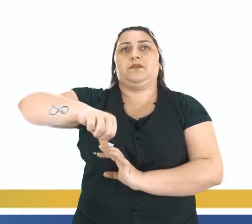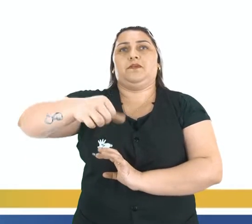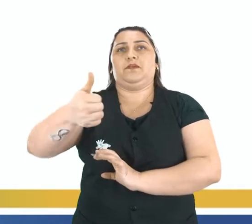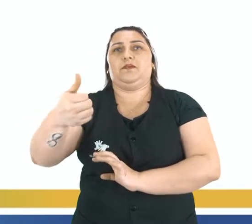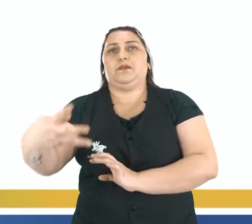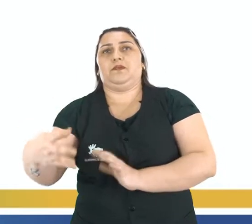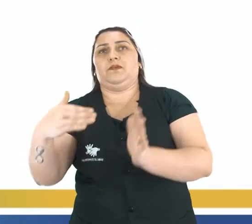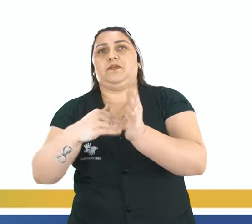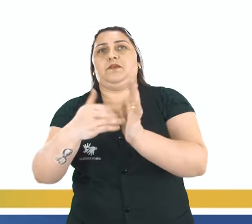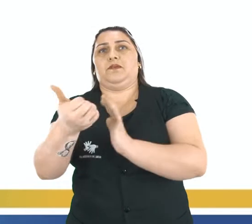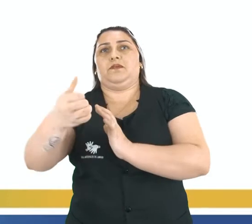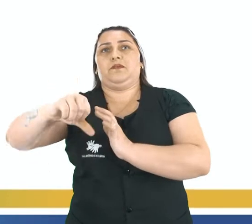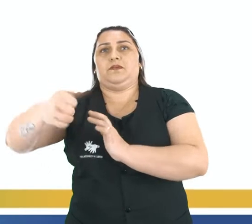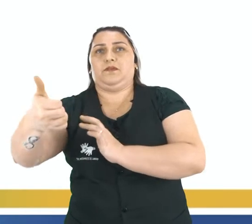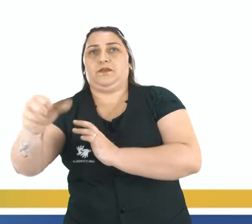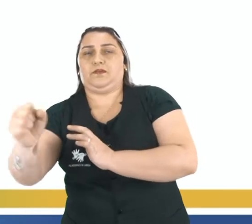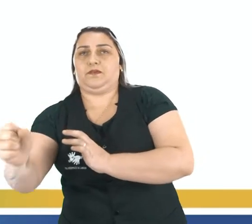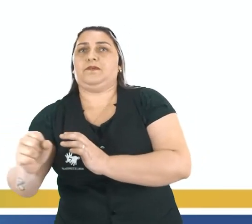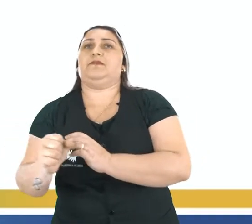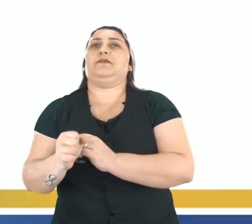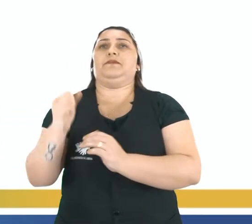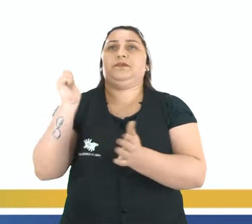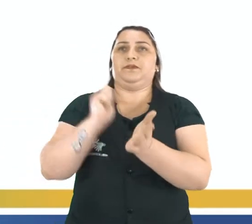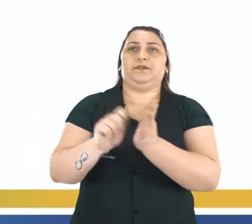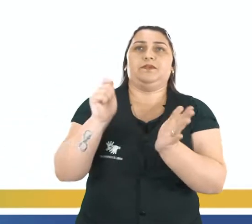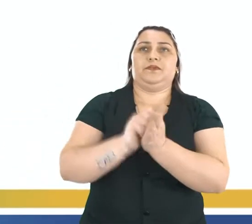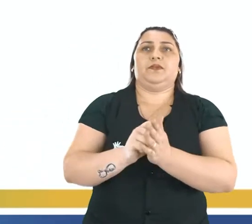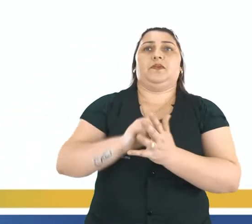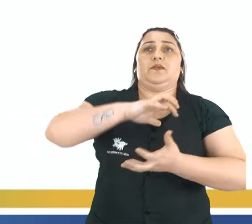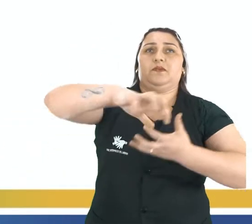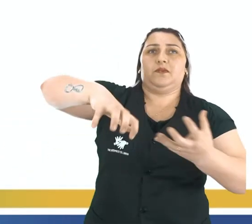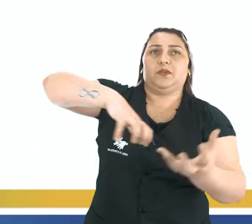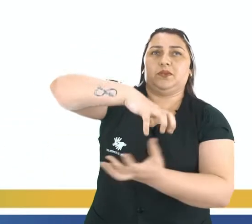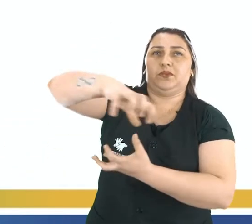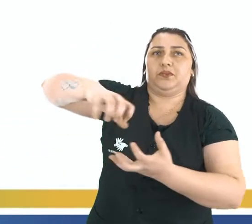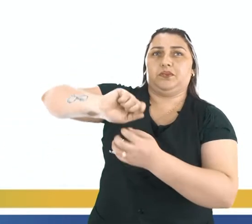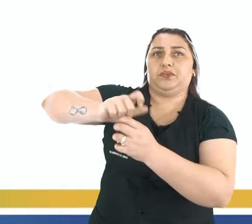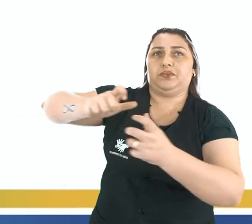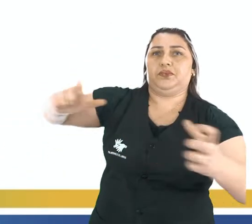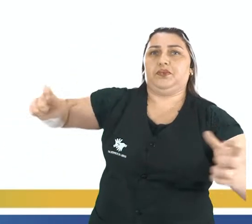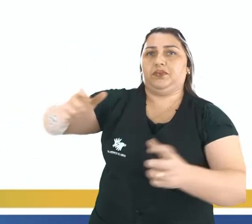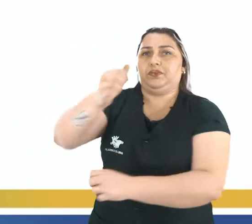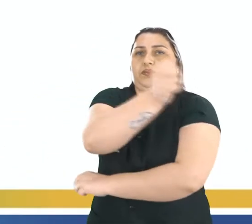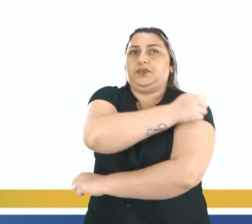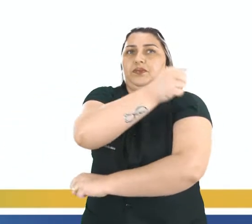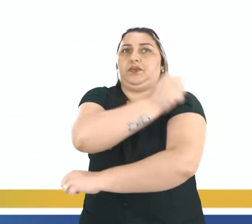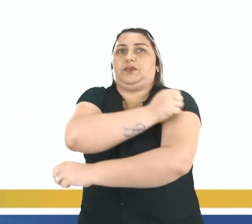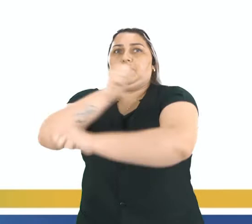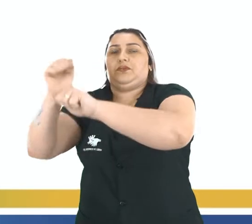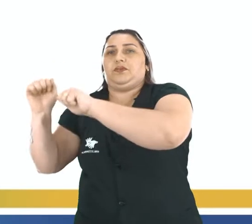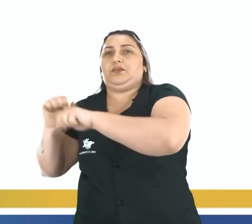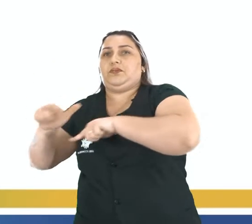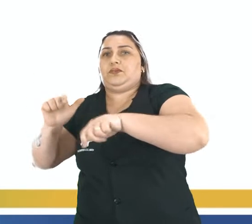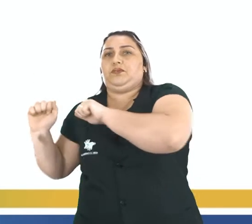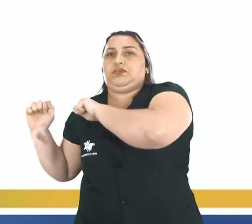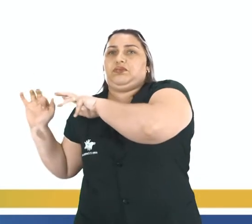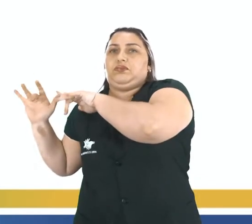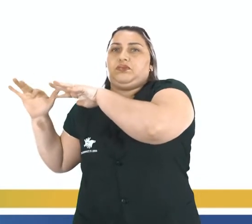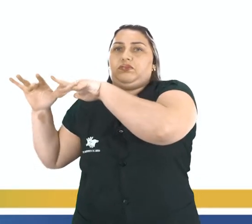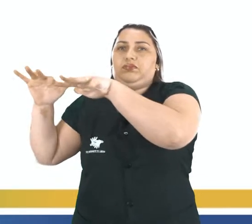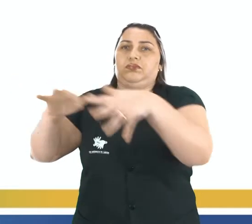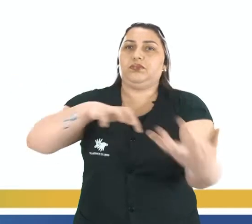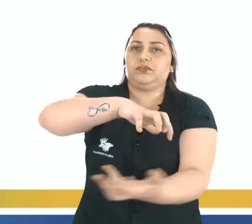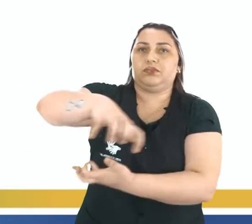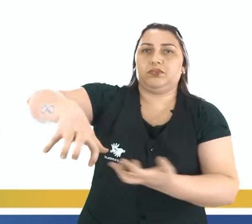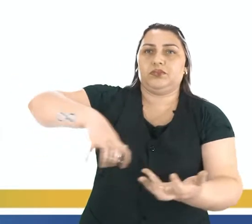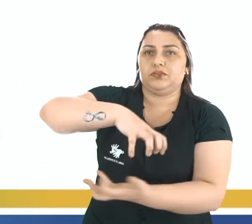1964 a 1968 ficou marcado por manifestações gigantescas de estudantes e de trabalhadores.